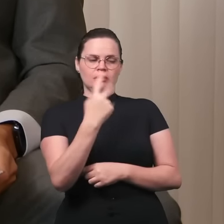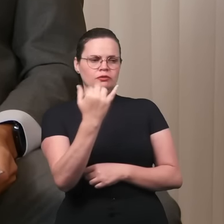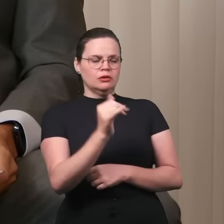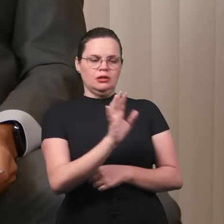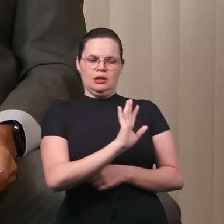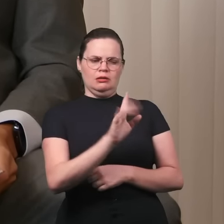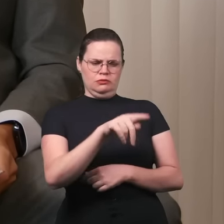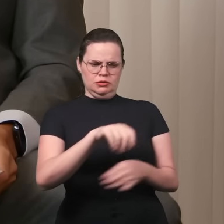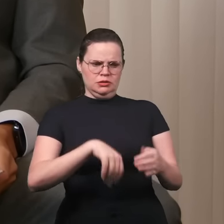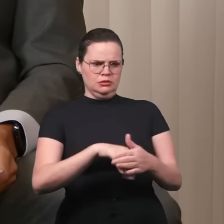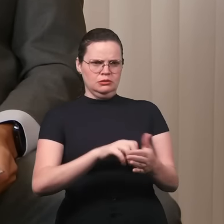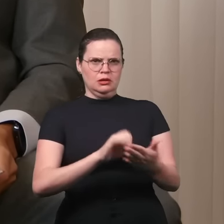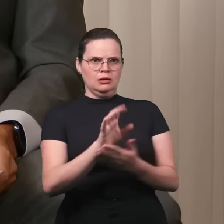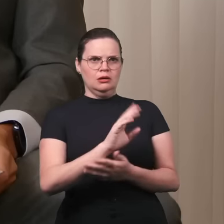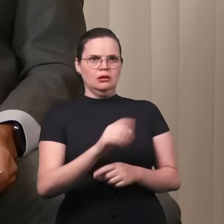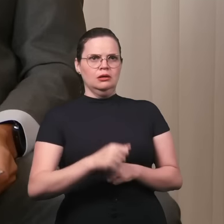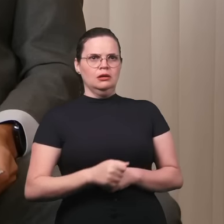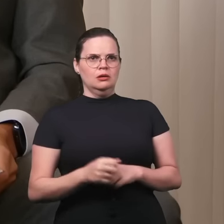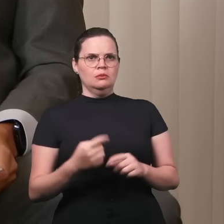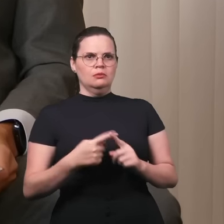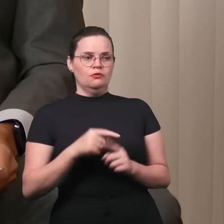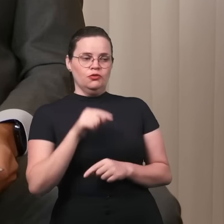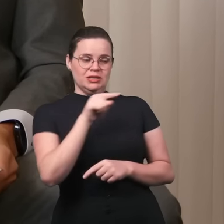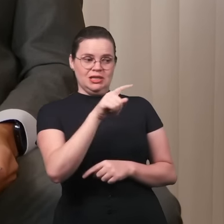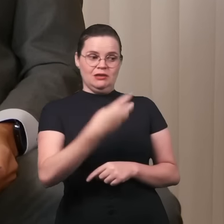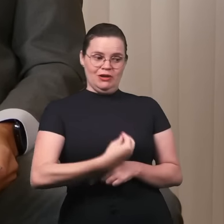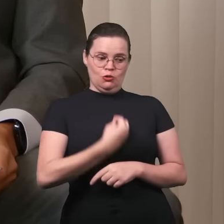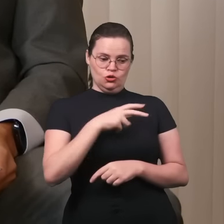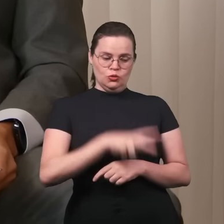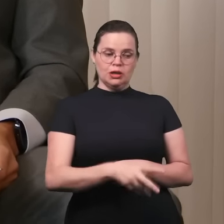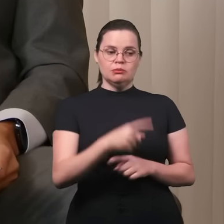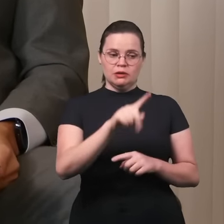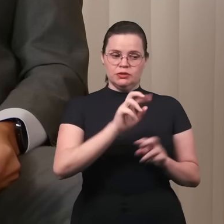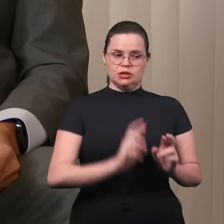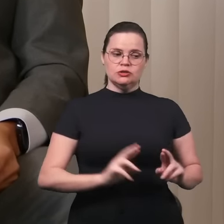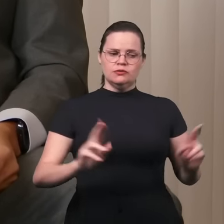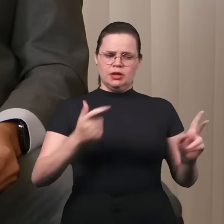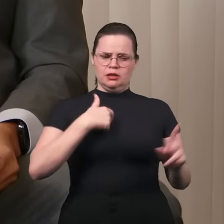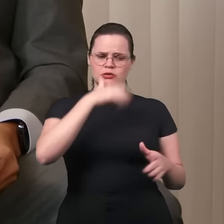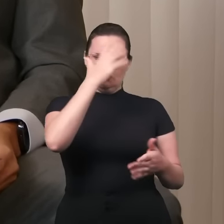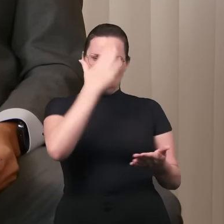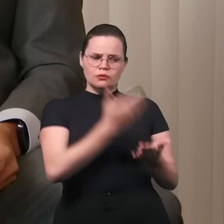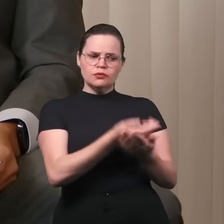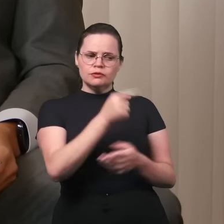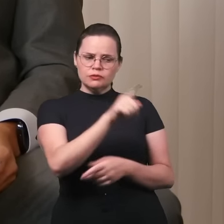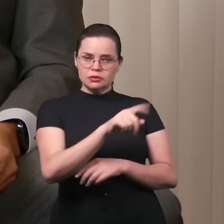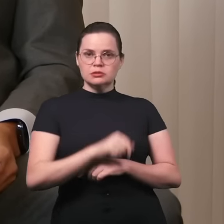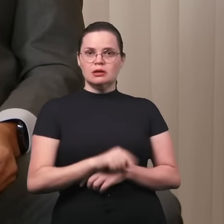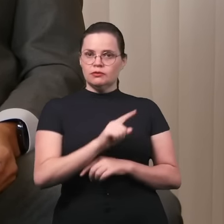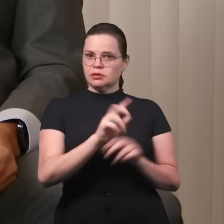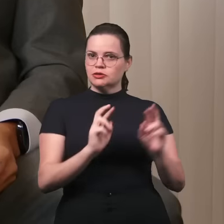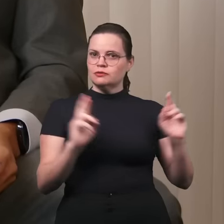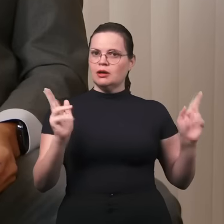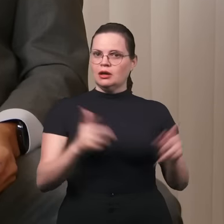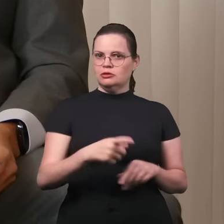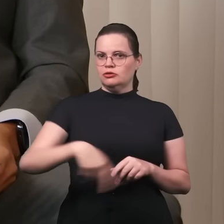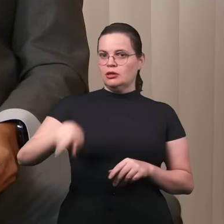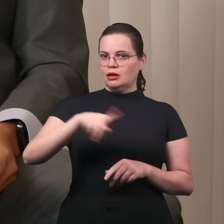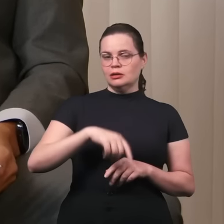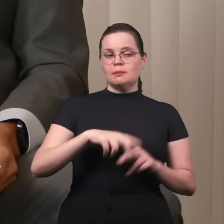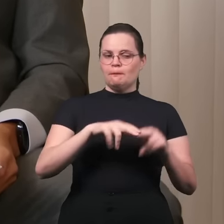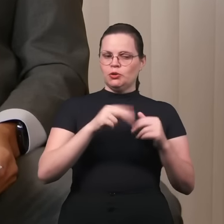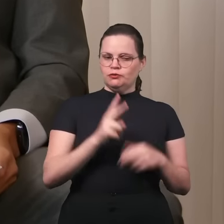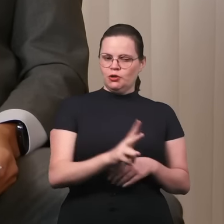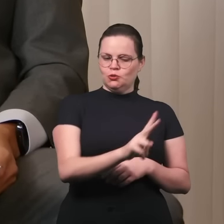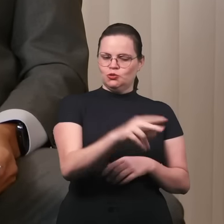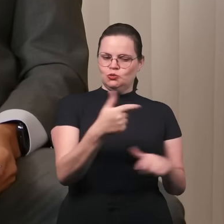Falou, olha, você não foi porque você é diferente, porque eu confio em você. Ou seja, a obra do Espírito Santo e o novo